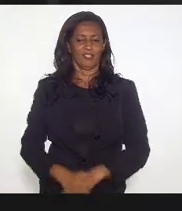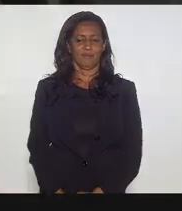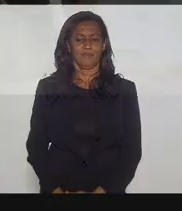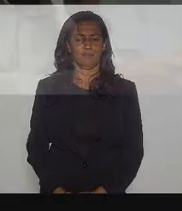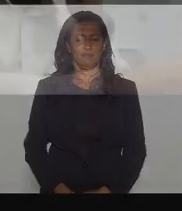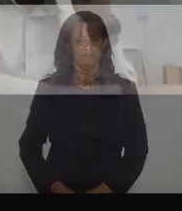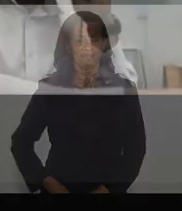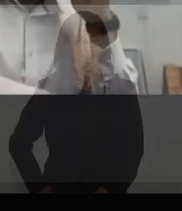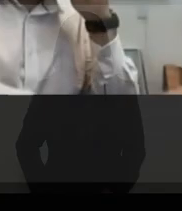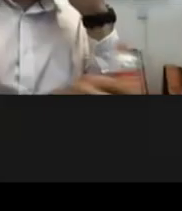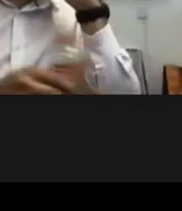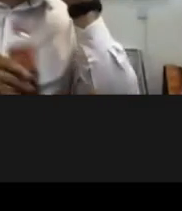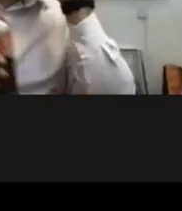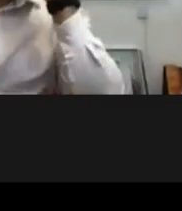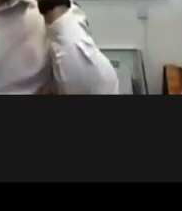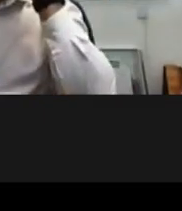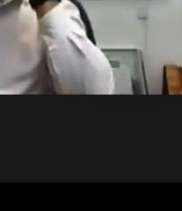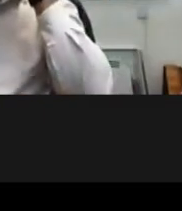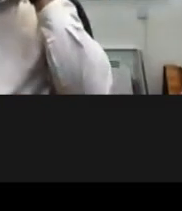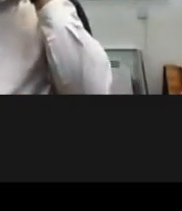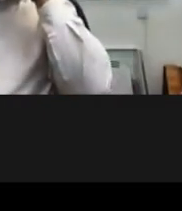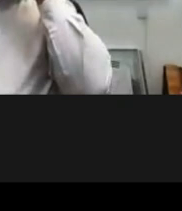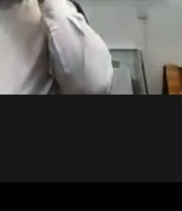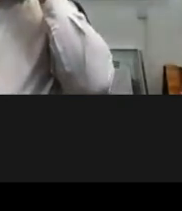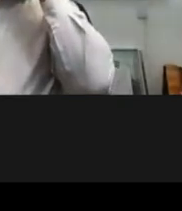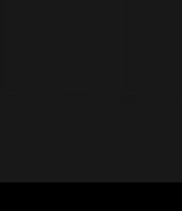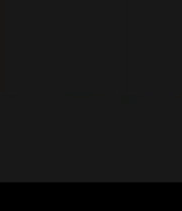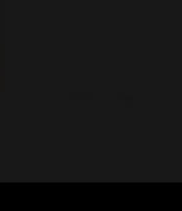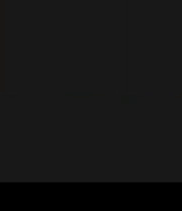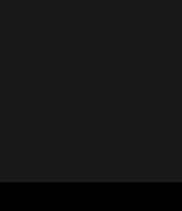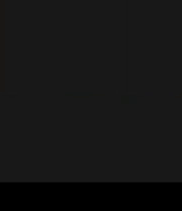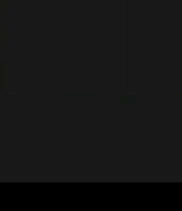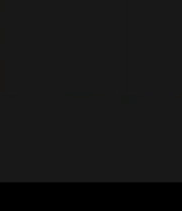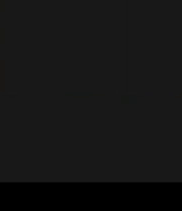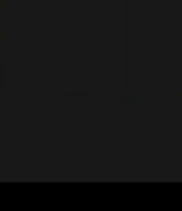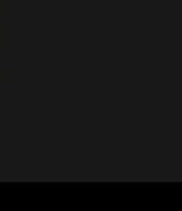Tá bom.